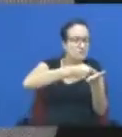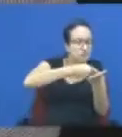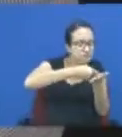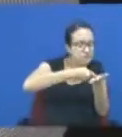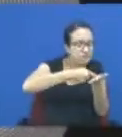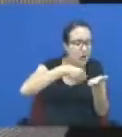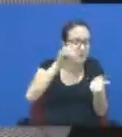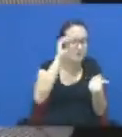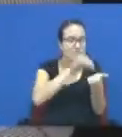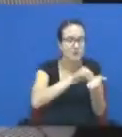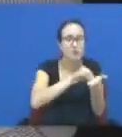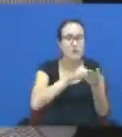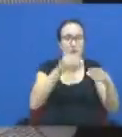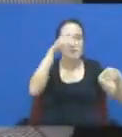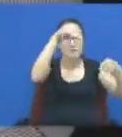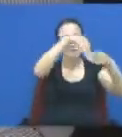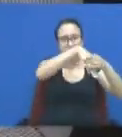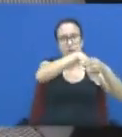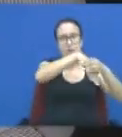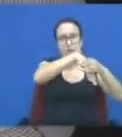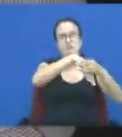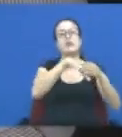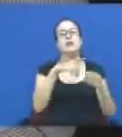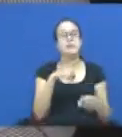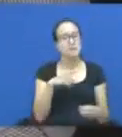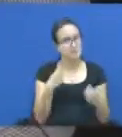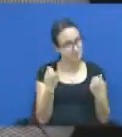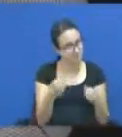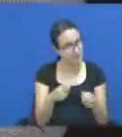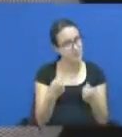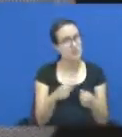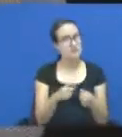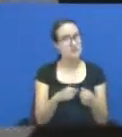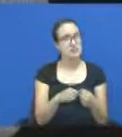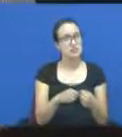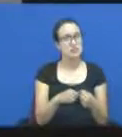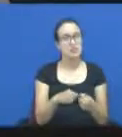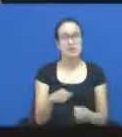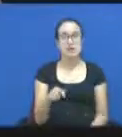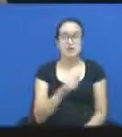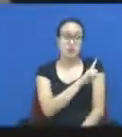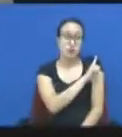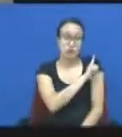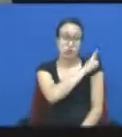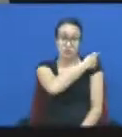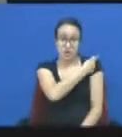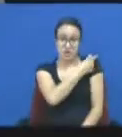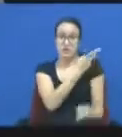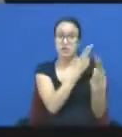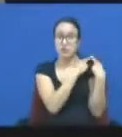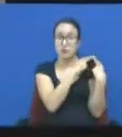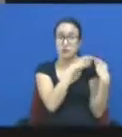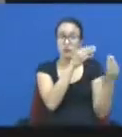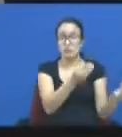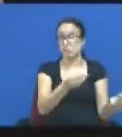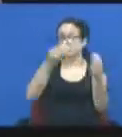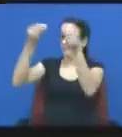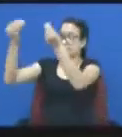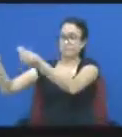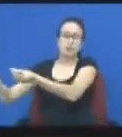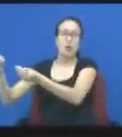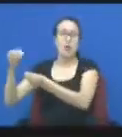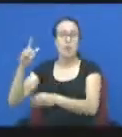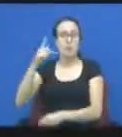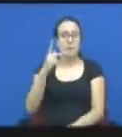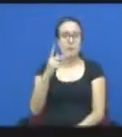o gerente é obrigado a mandar entregar lá no PROCON. Mas isso não está sendo cumprido. Agora,